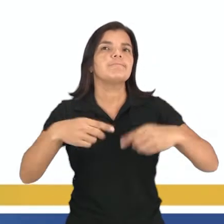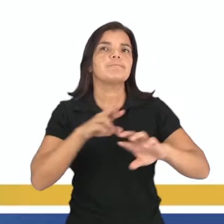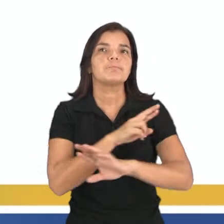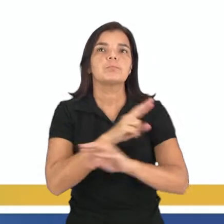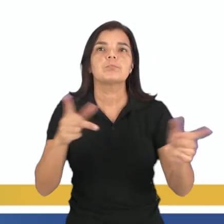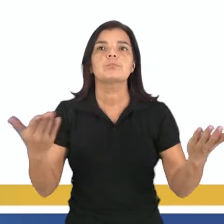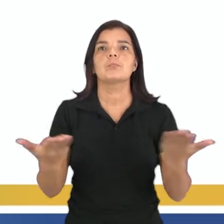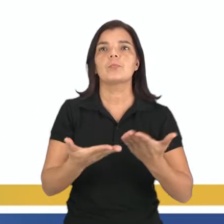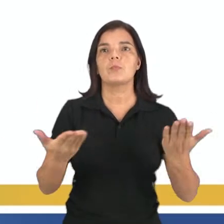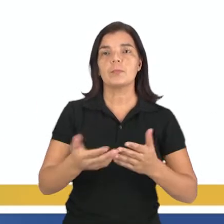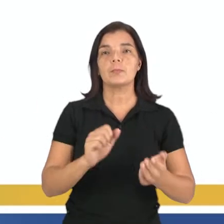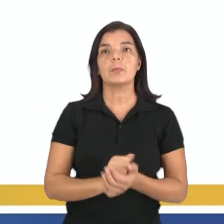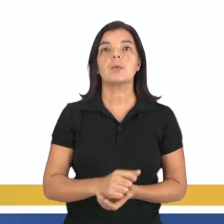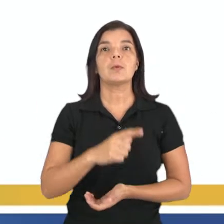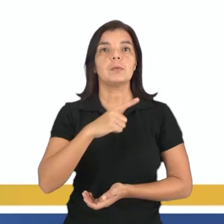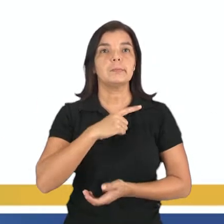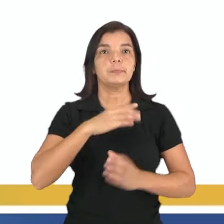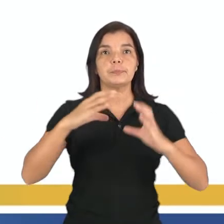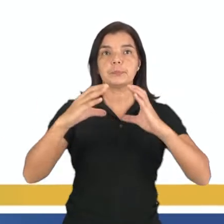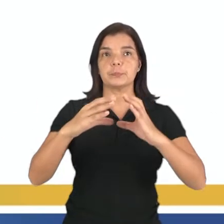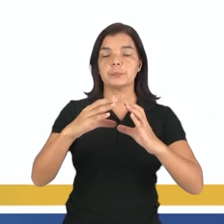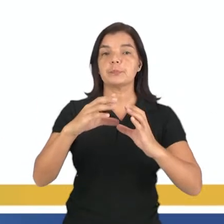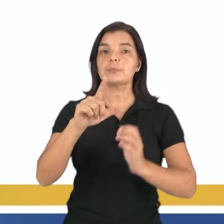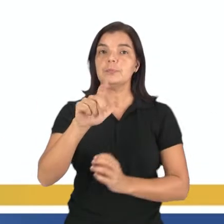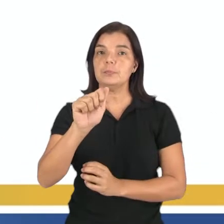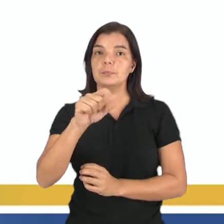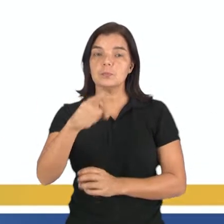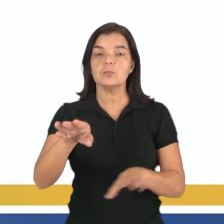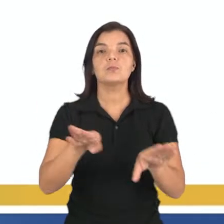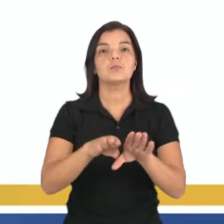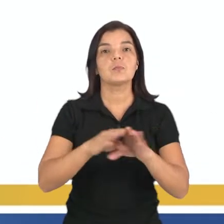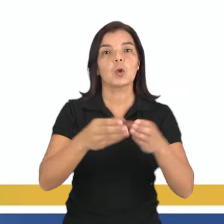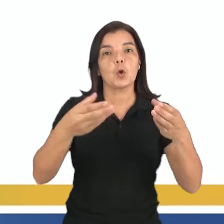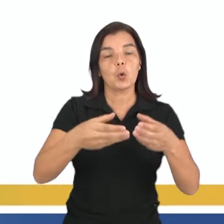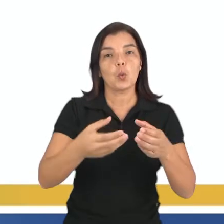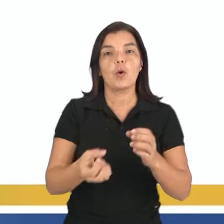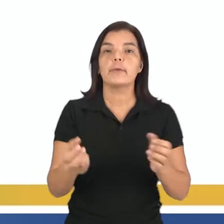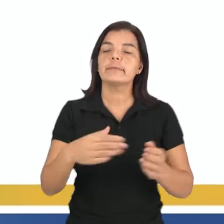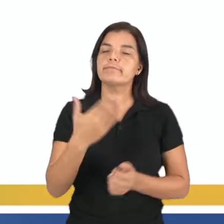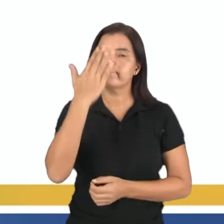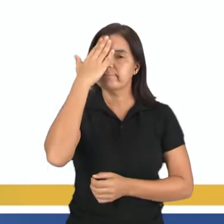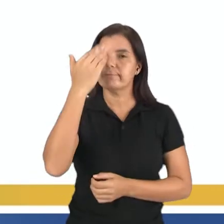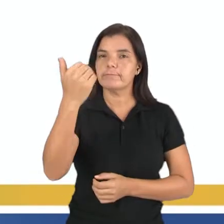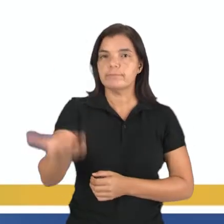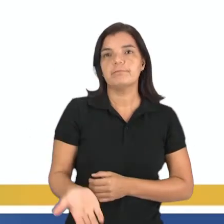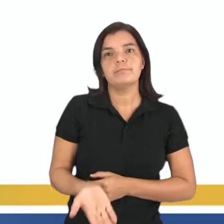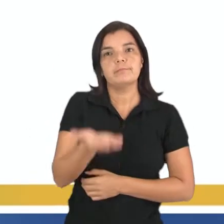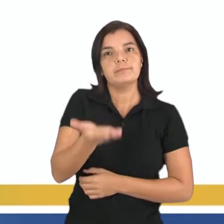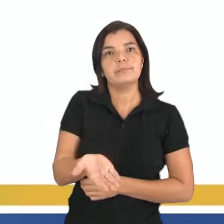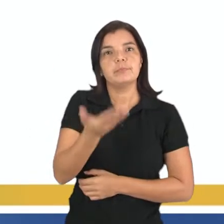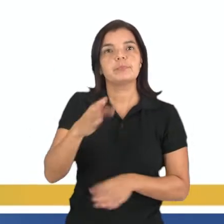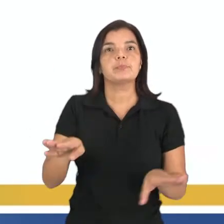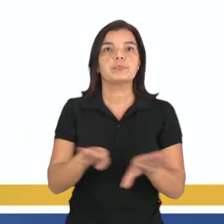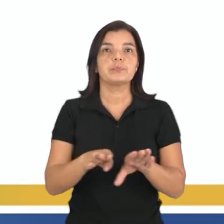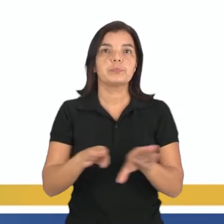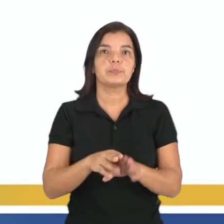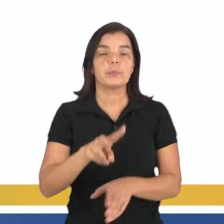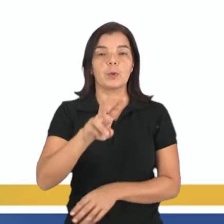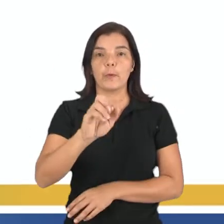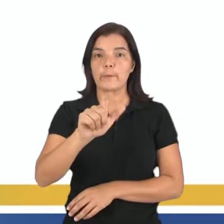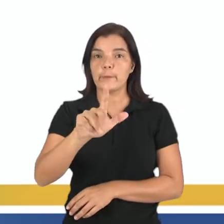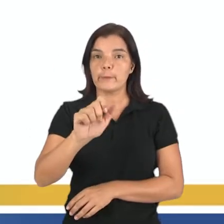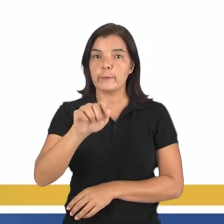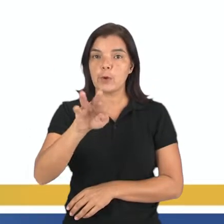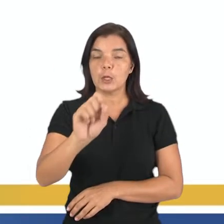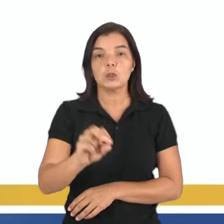da atual, por ter uma bola de lã no lugar da famosa peteca. O nome oficial é volante